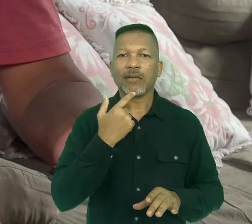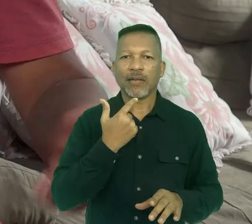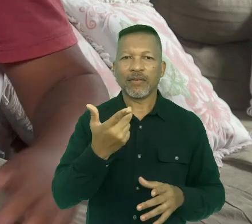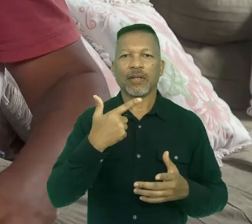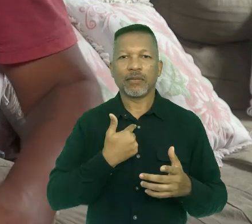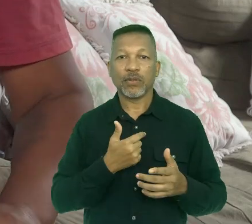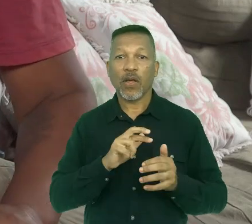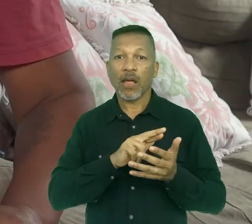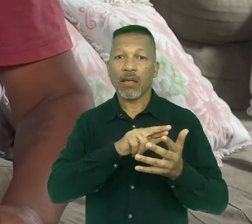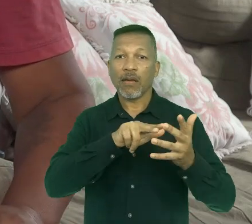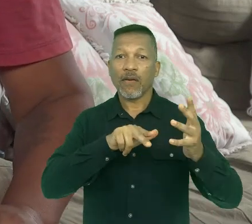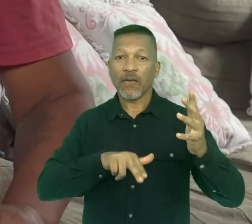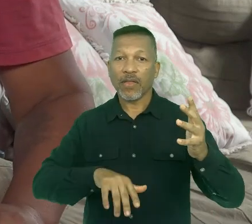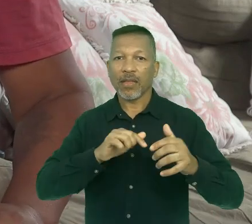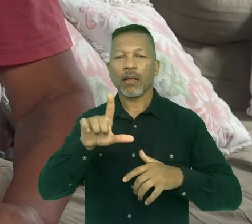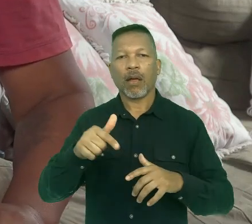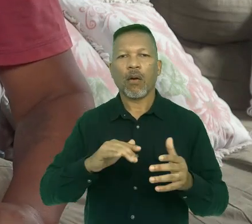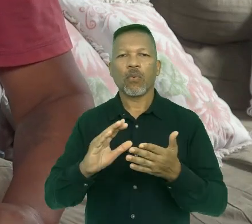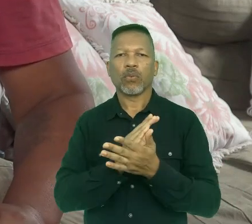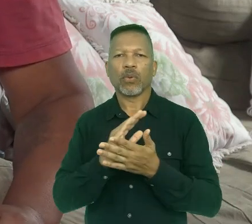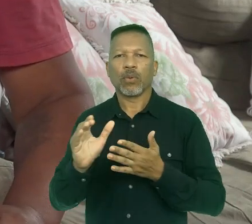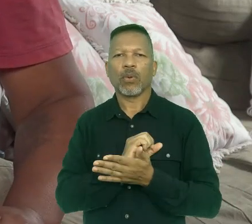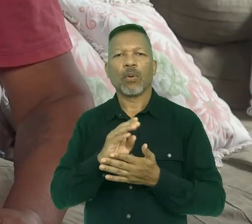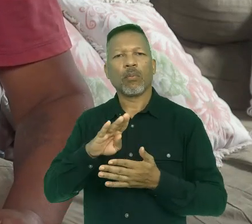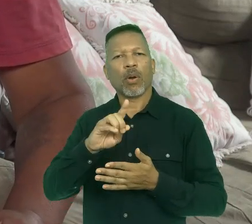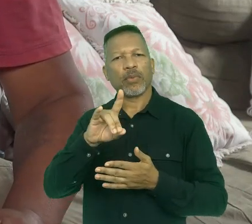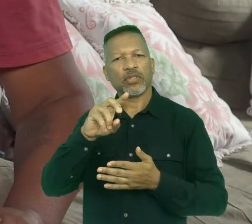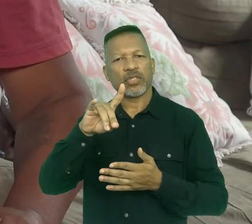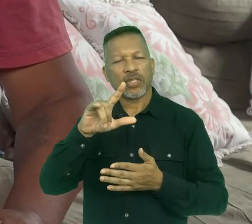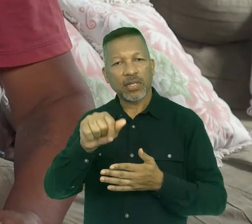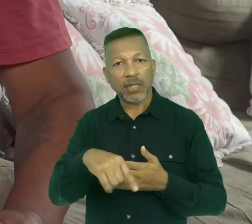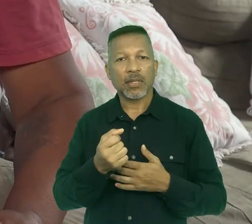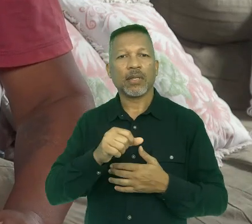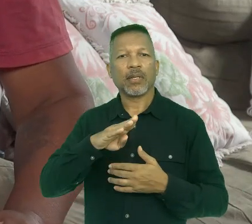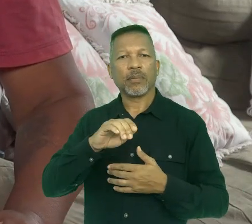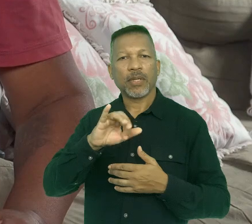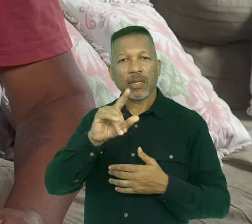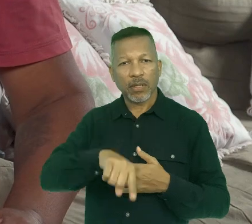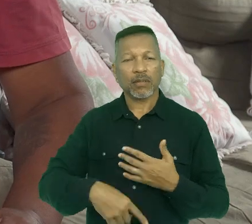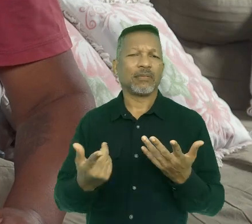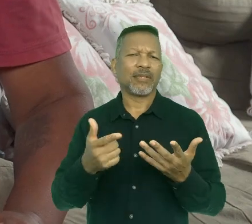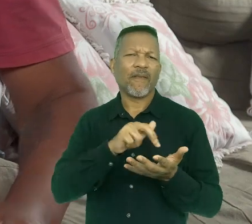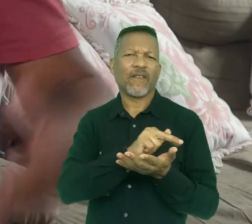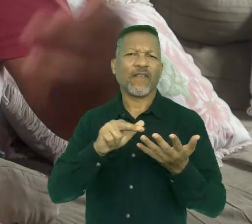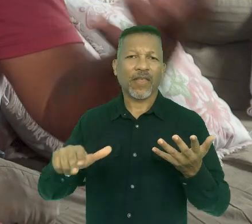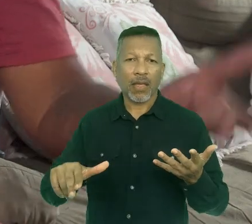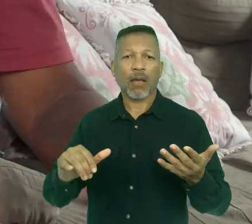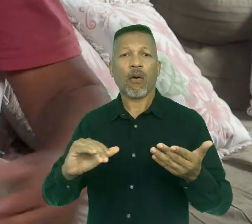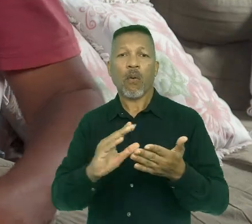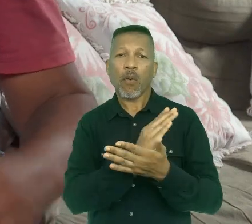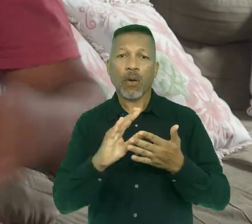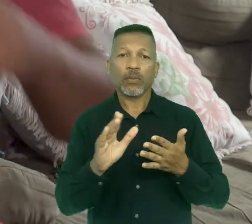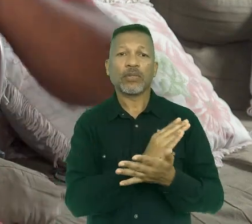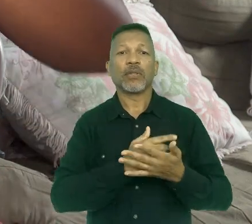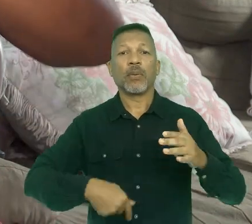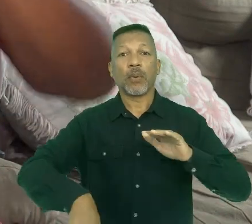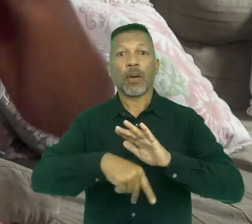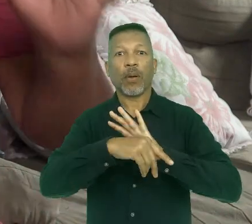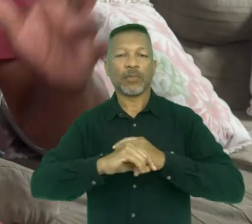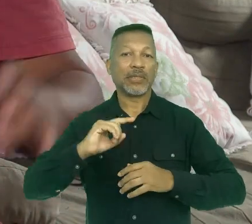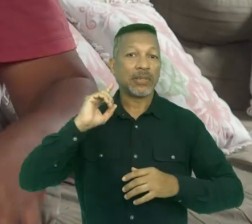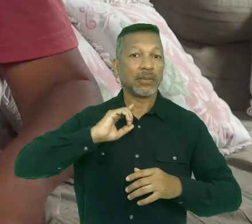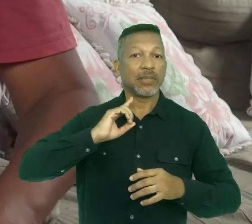muito diferenciado, muita coisa internacional, Bob Dylan, Beatles, Pink Floyd, muita música mineira, que